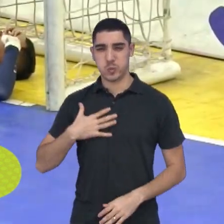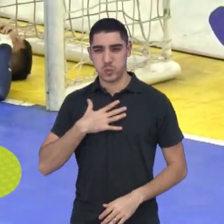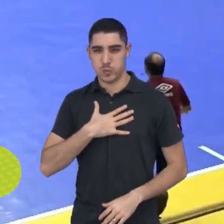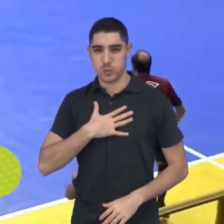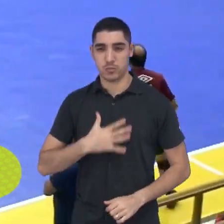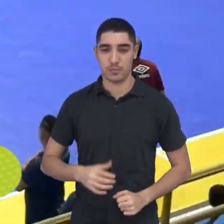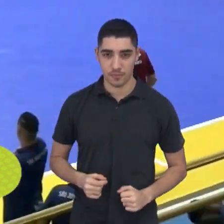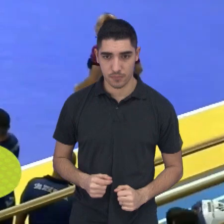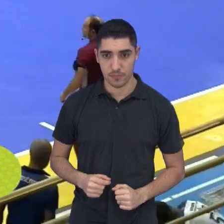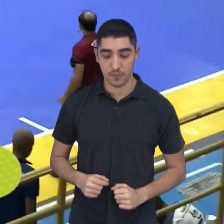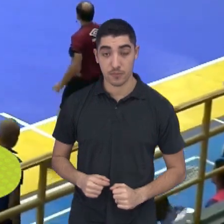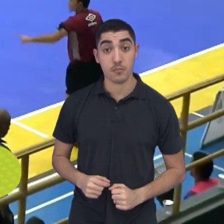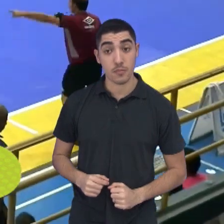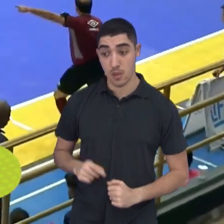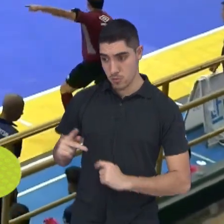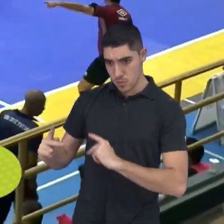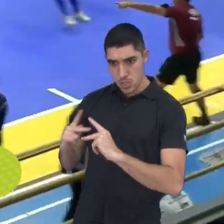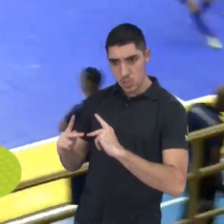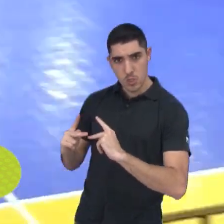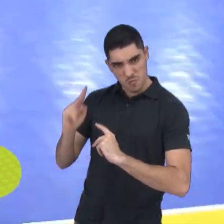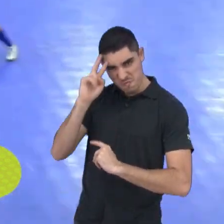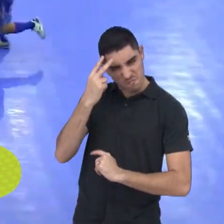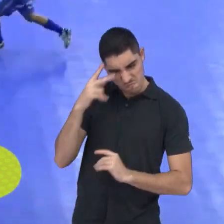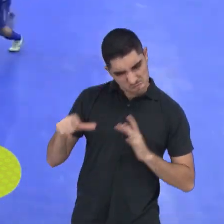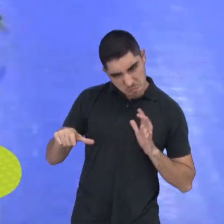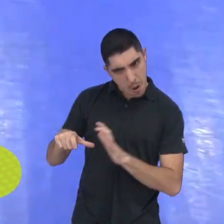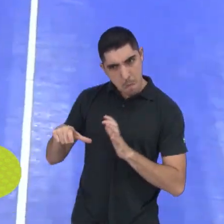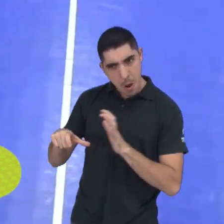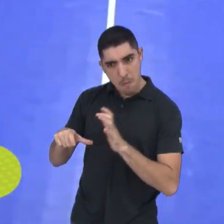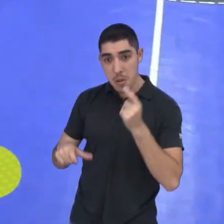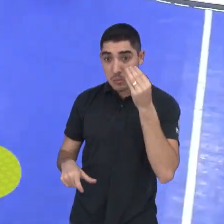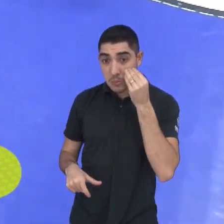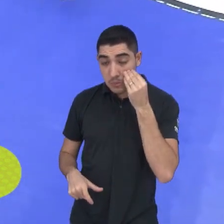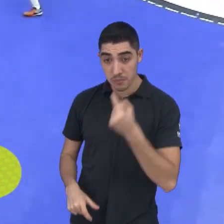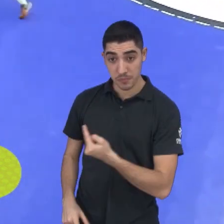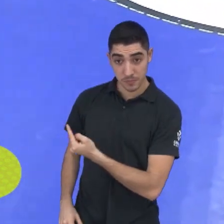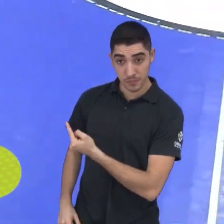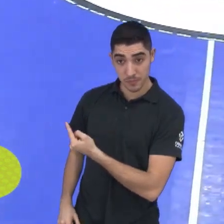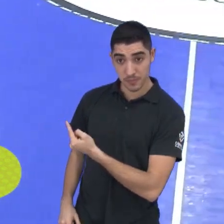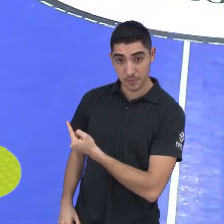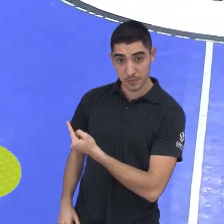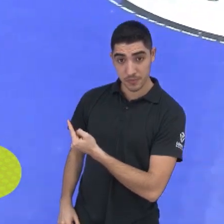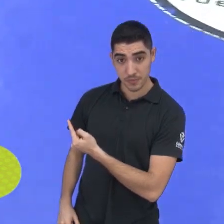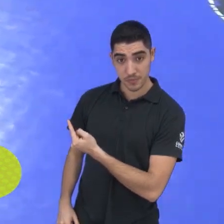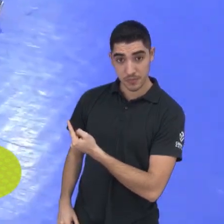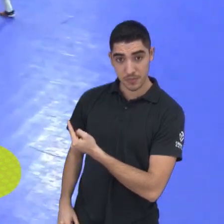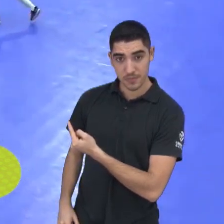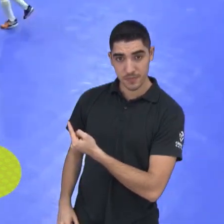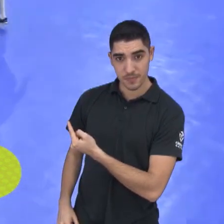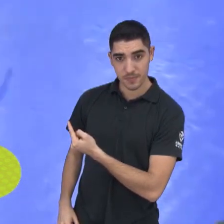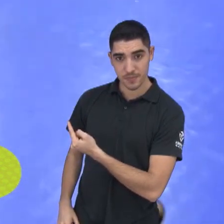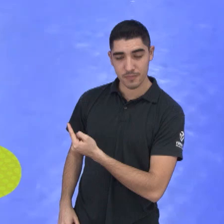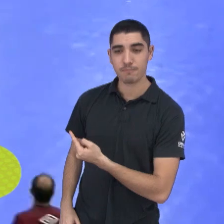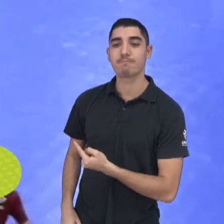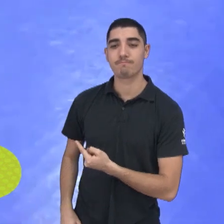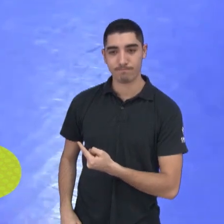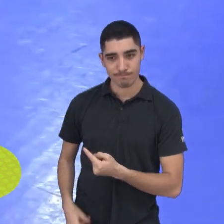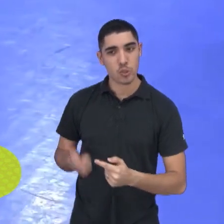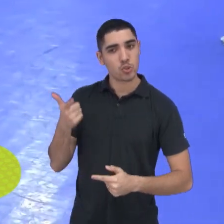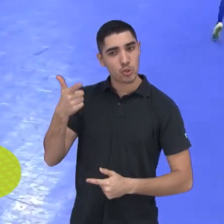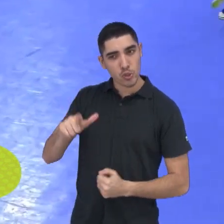forte. O São José respondeu nessa troca de passes entre Gabriel Soares e Índio. Gabriel Soares saiu na cara de Serjão, que de novo